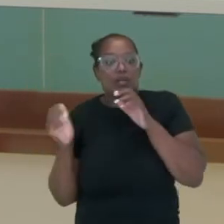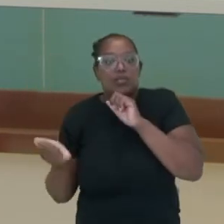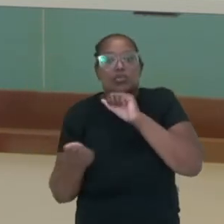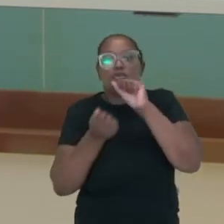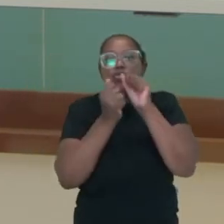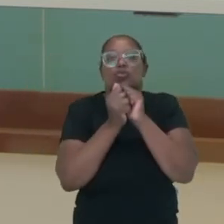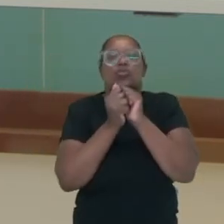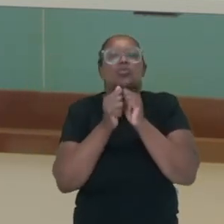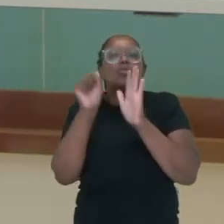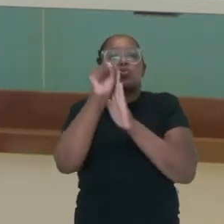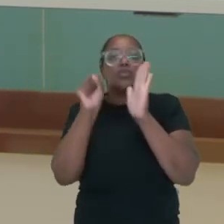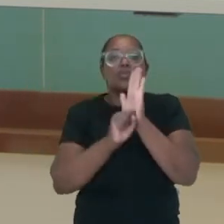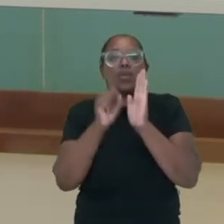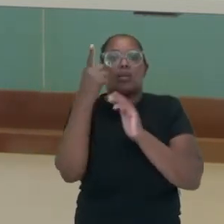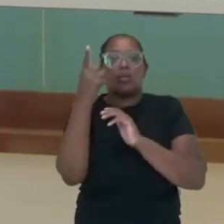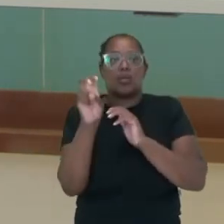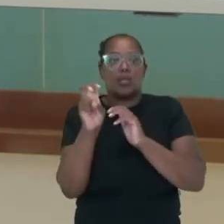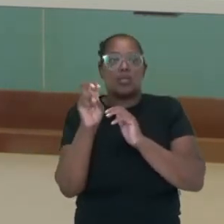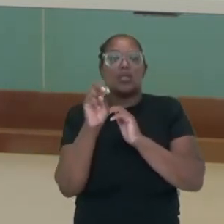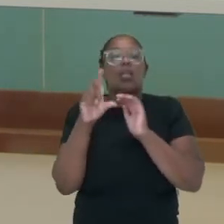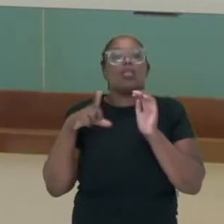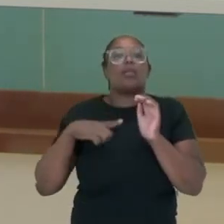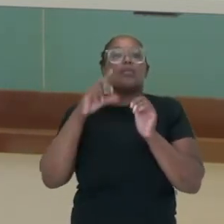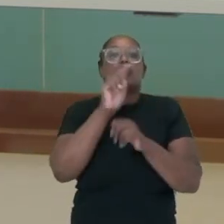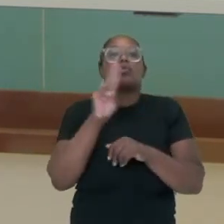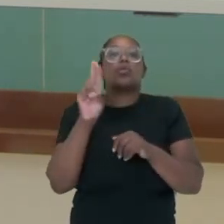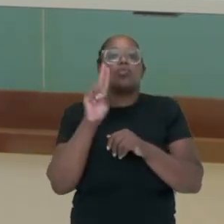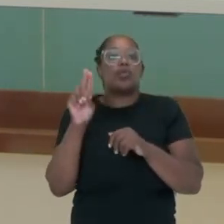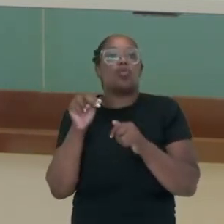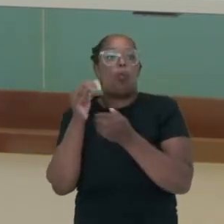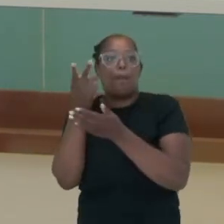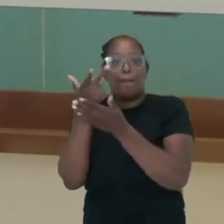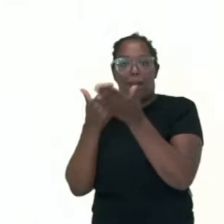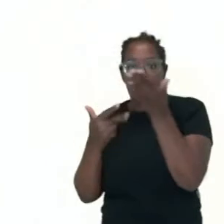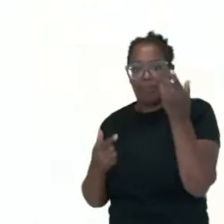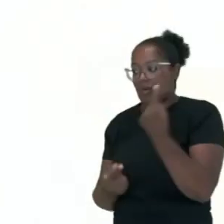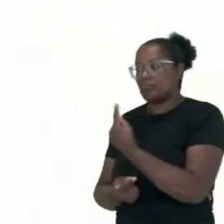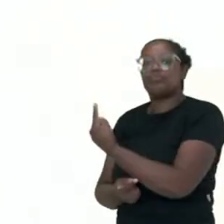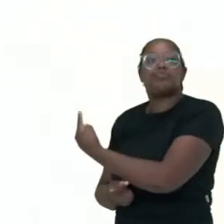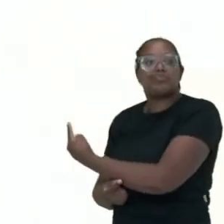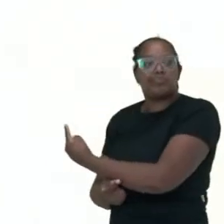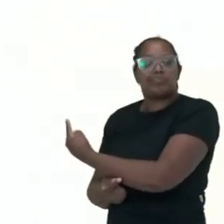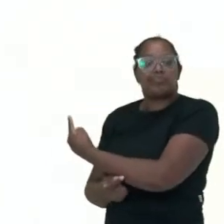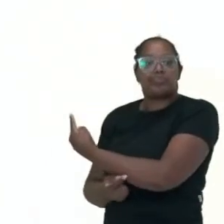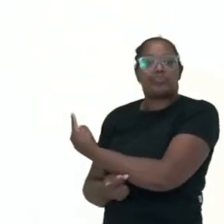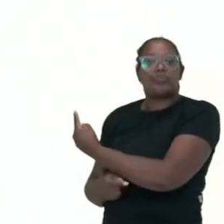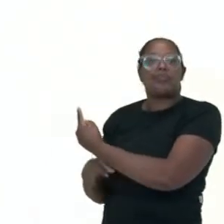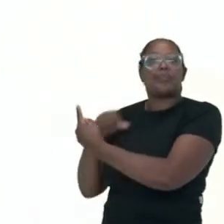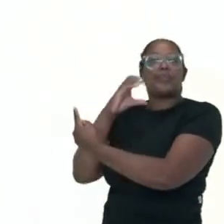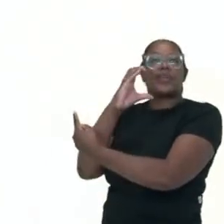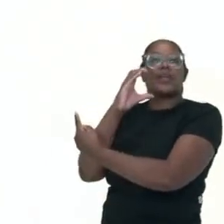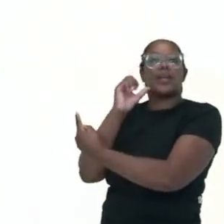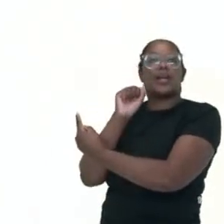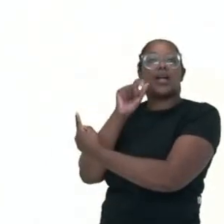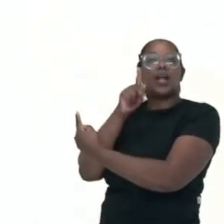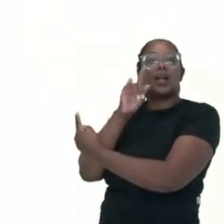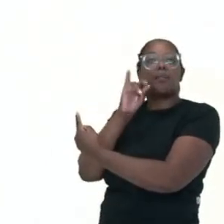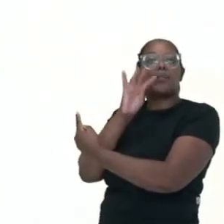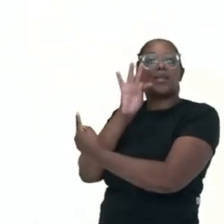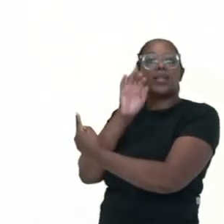o século XV, chamado capitalismo. Dentro disso, este mapa evidencia, então, essa divisão,